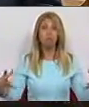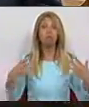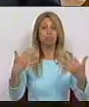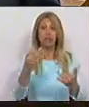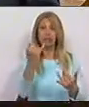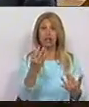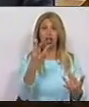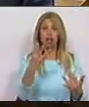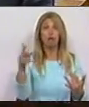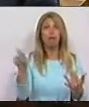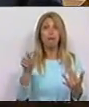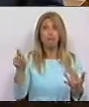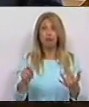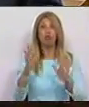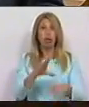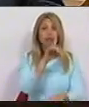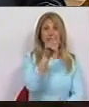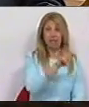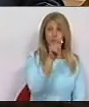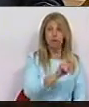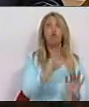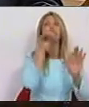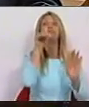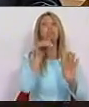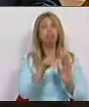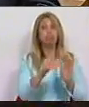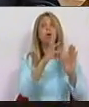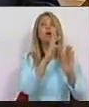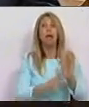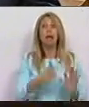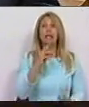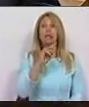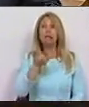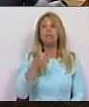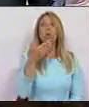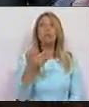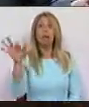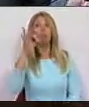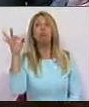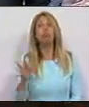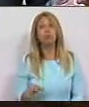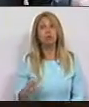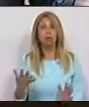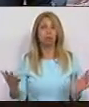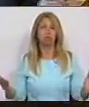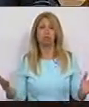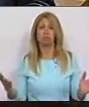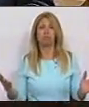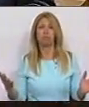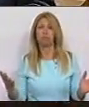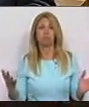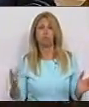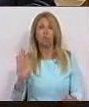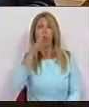após 6 trimestres consecutivos de descida, situando-se em 13,7%. Isto não pode ser visto por um Primeiro-Ministro